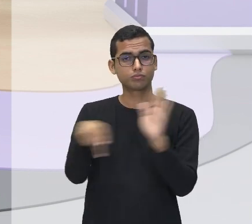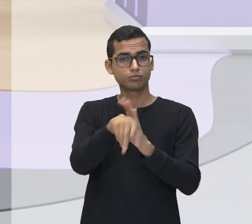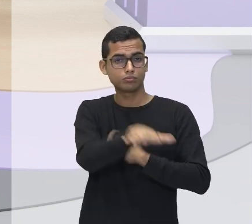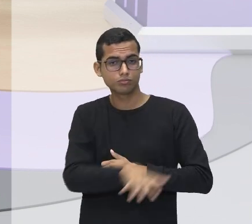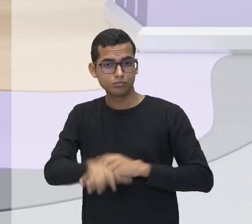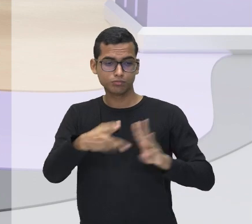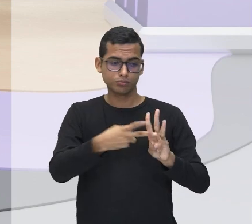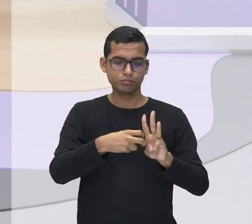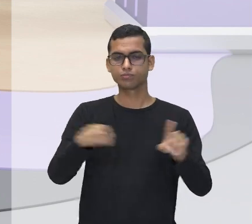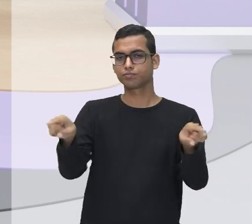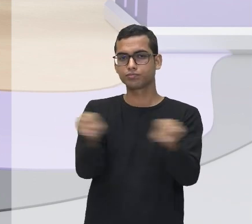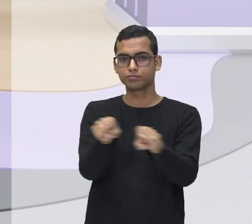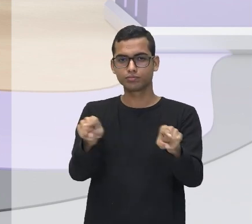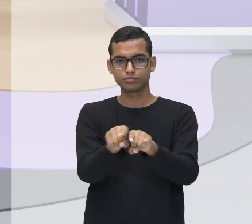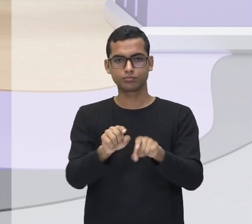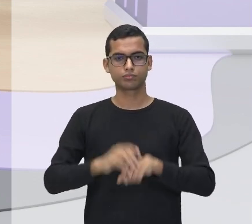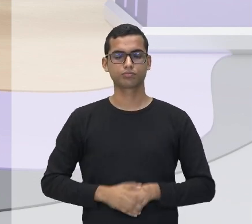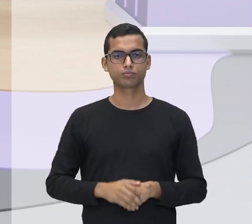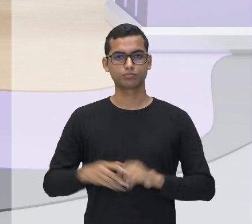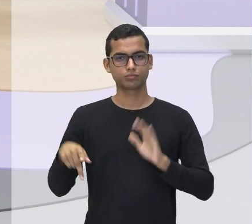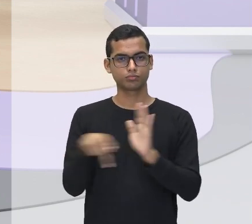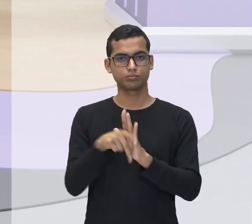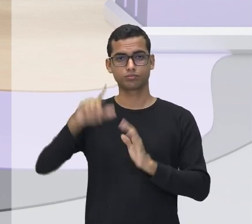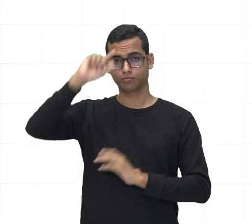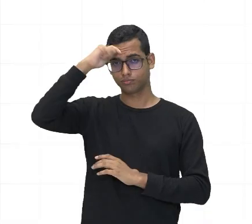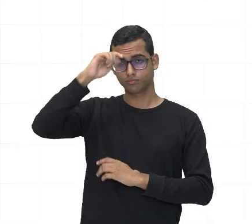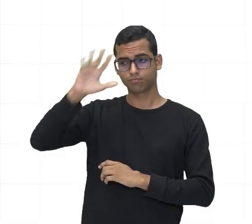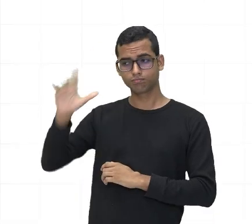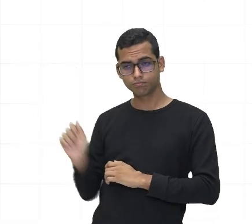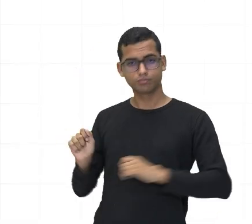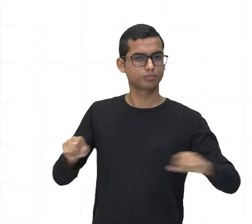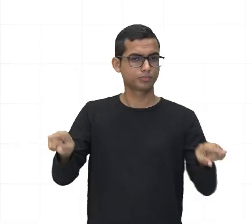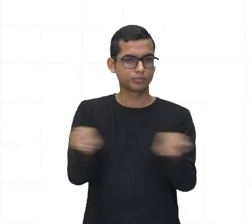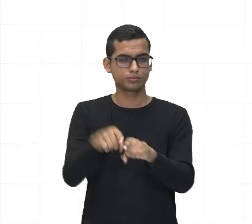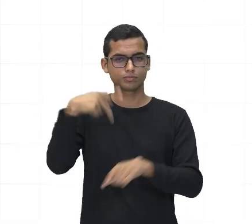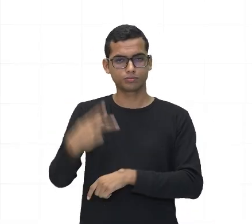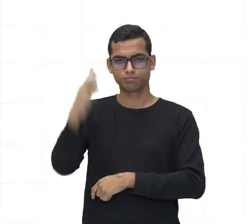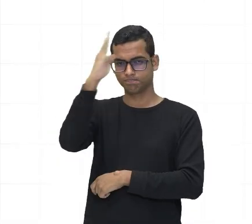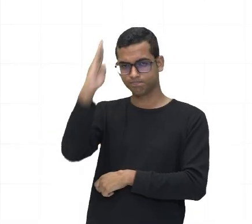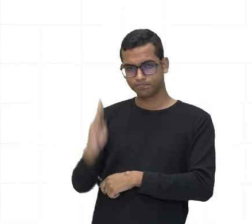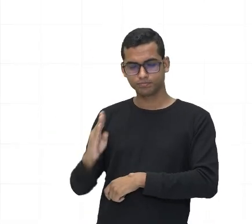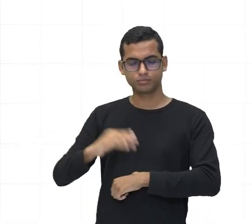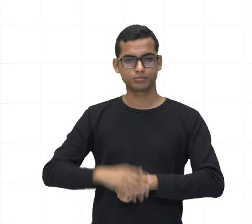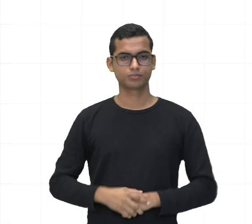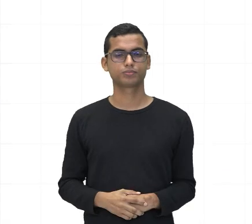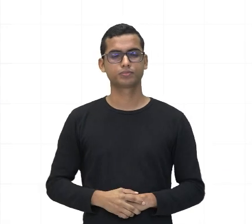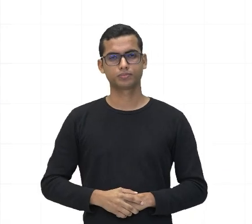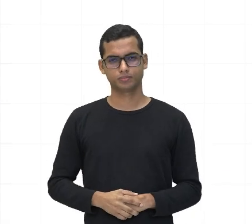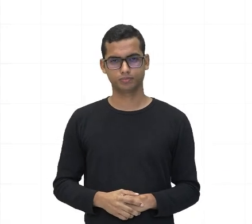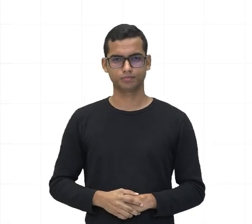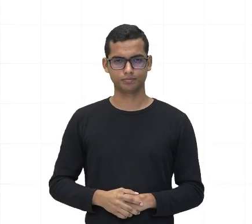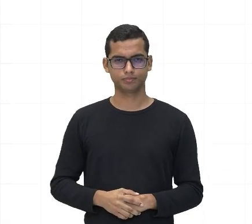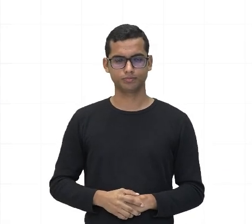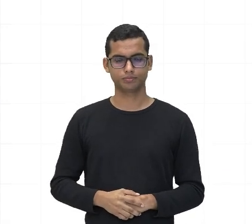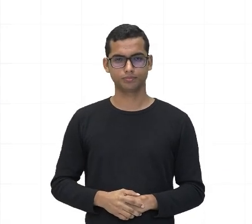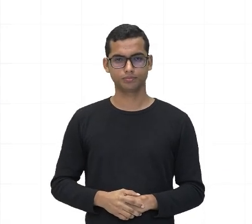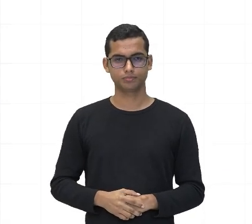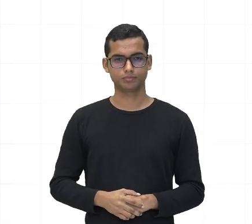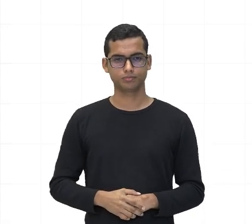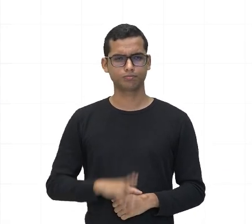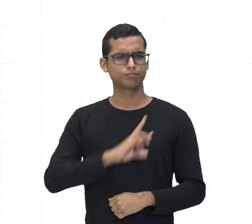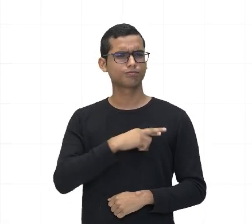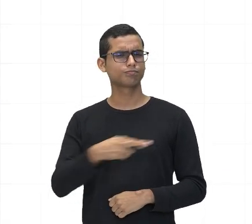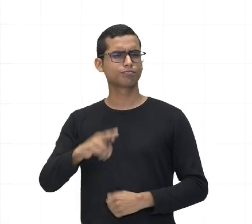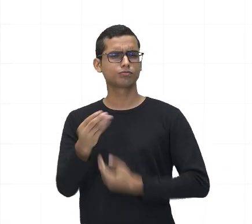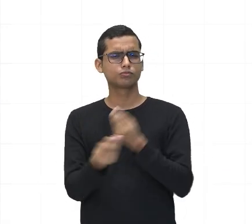indígena e de matriz africanas aqui no Brasil. Como essas religiões